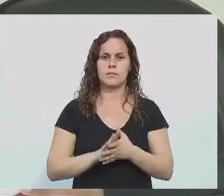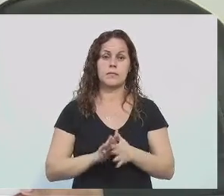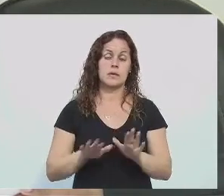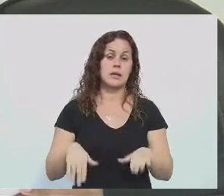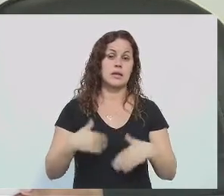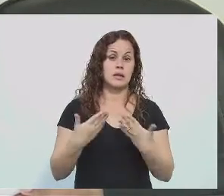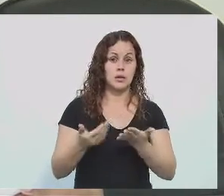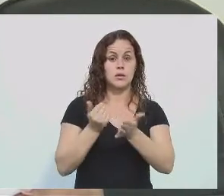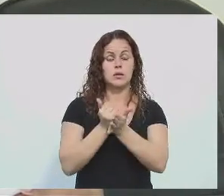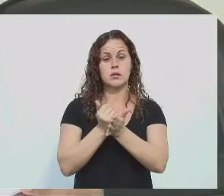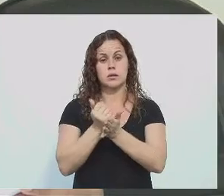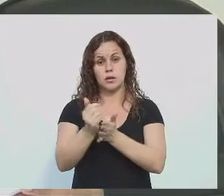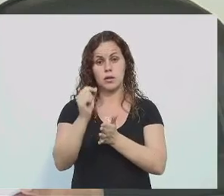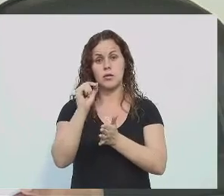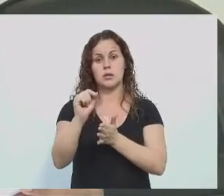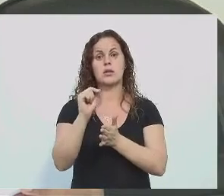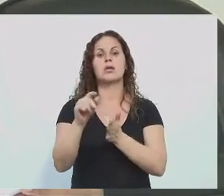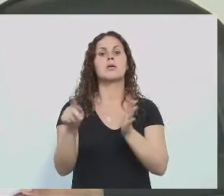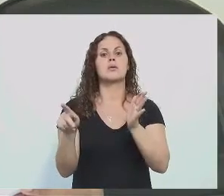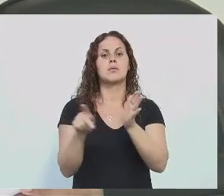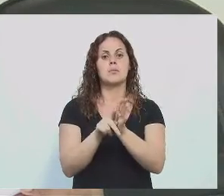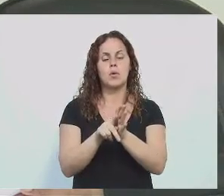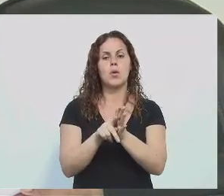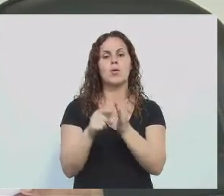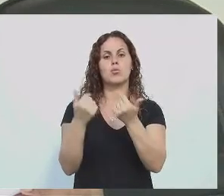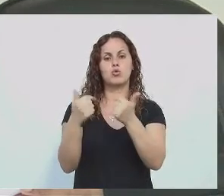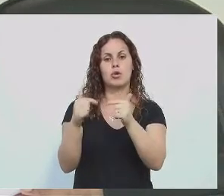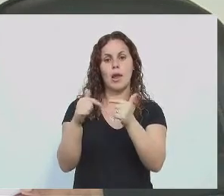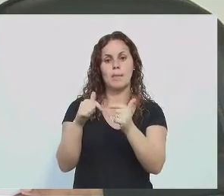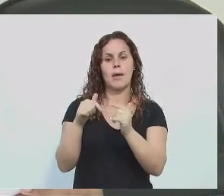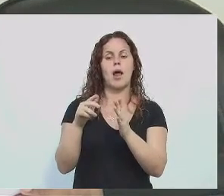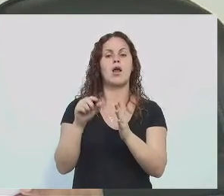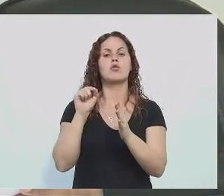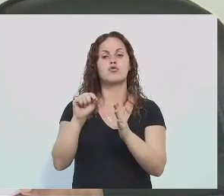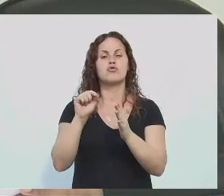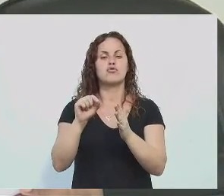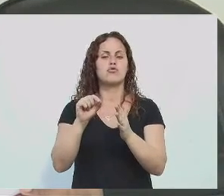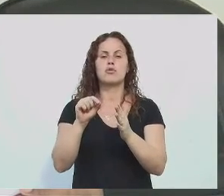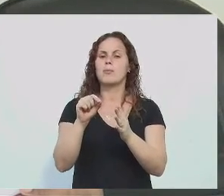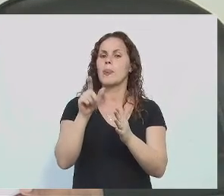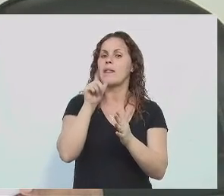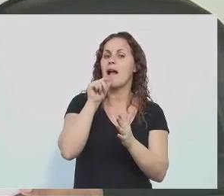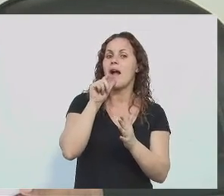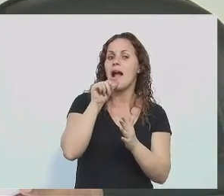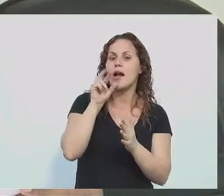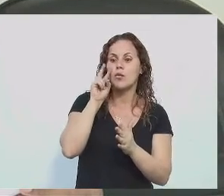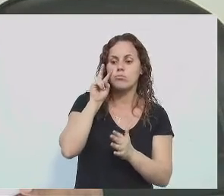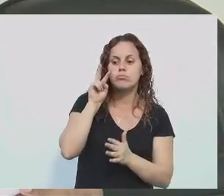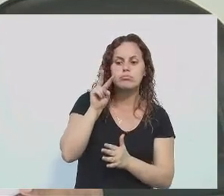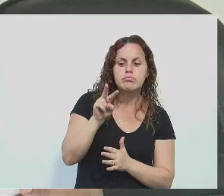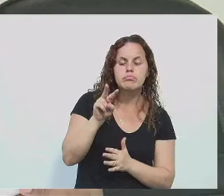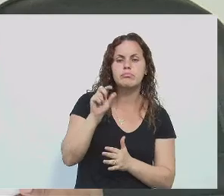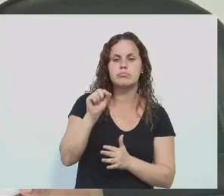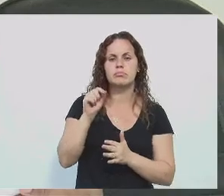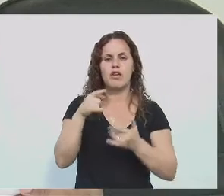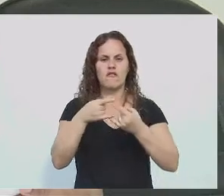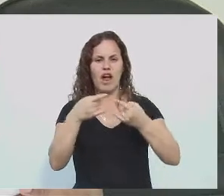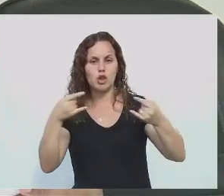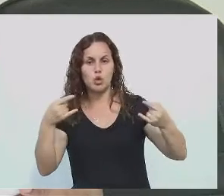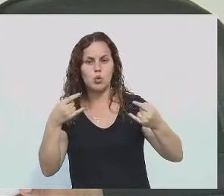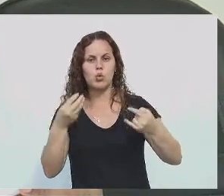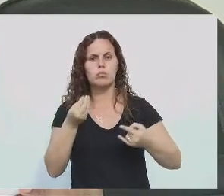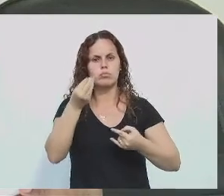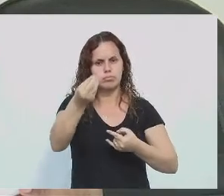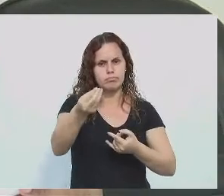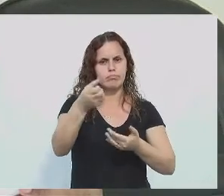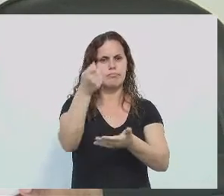maneira inicial, que a prestação de serviço de leitura, impressão para emissão, entrega de faturas de água,